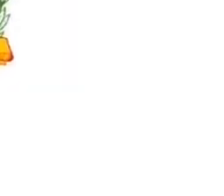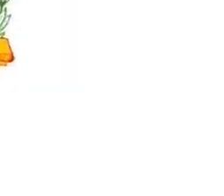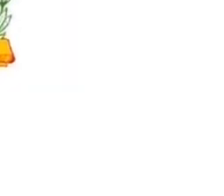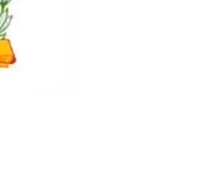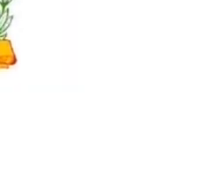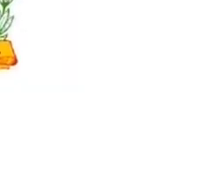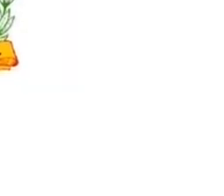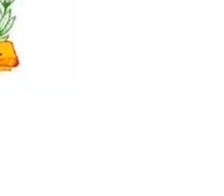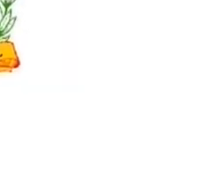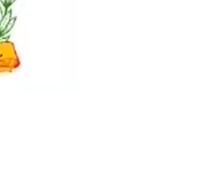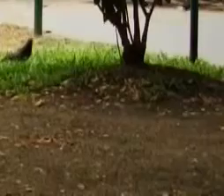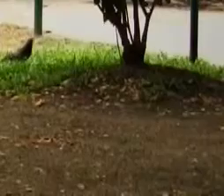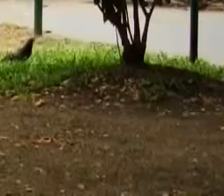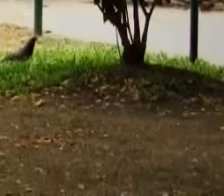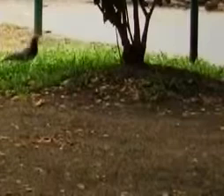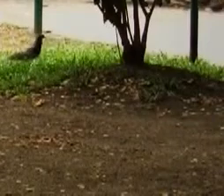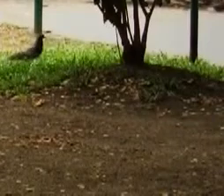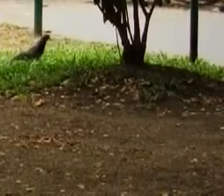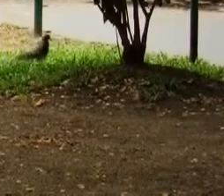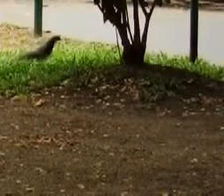de Vereadores de Pelotas.